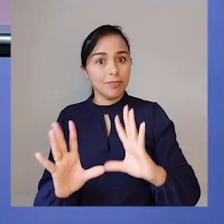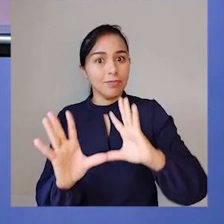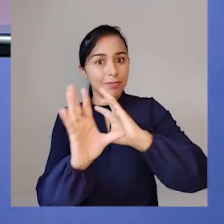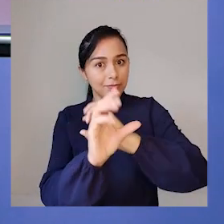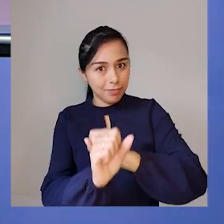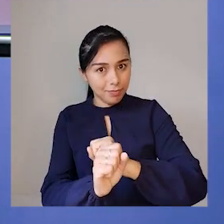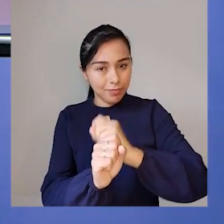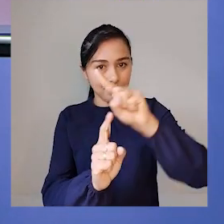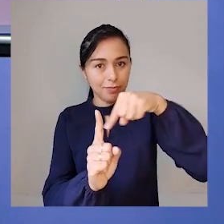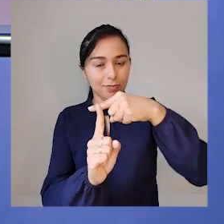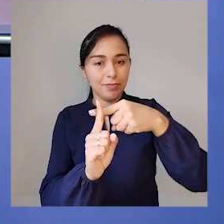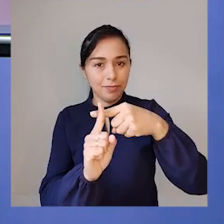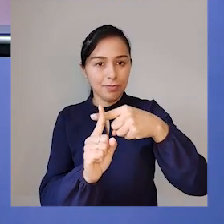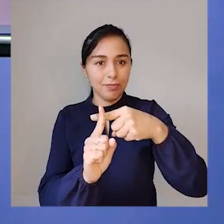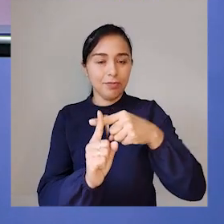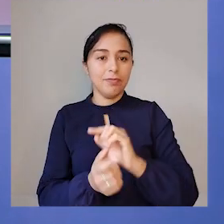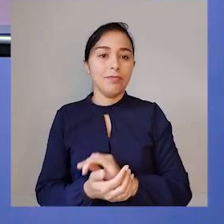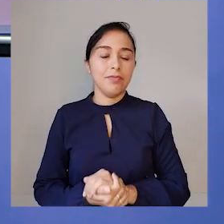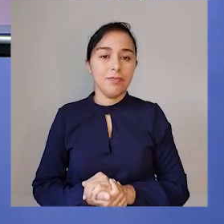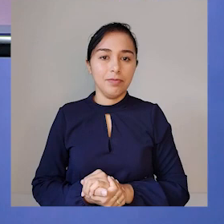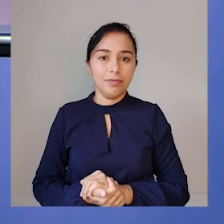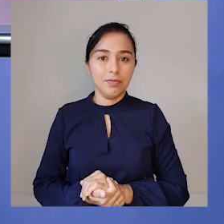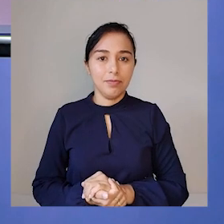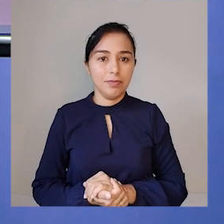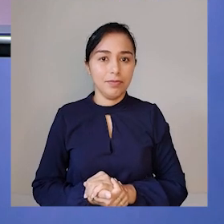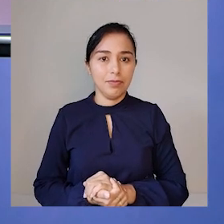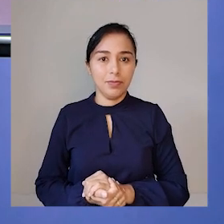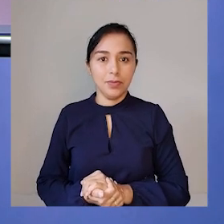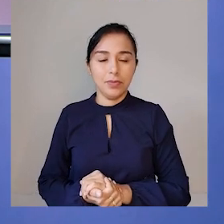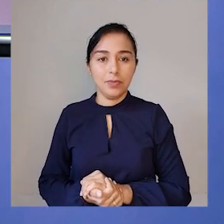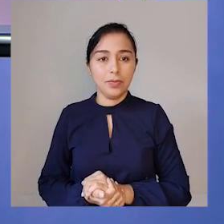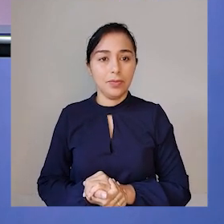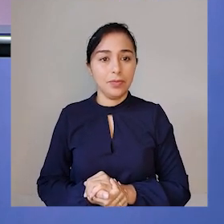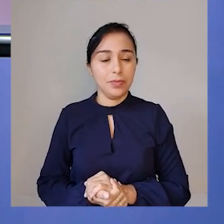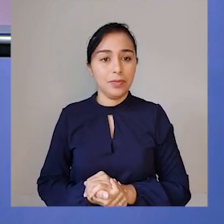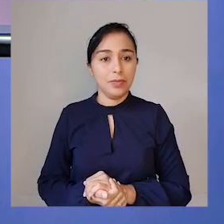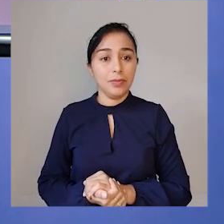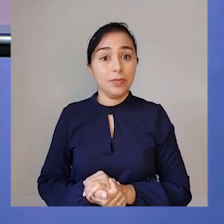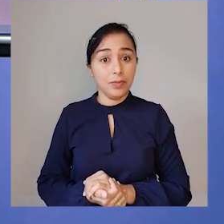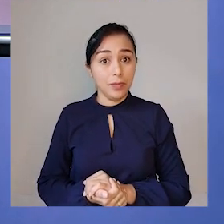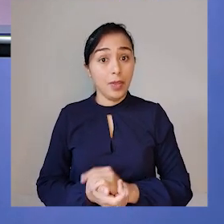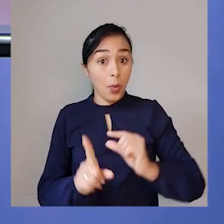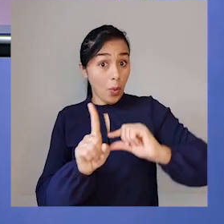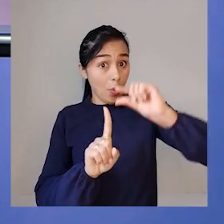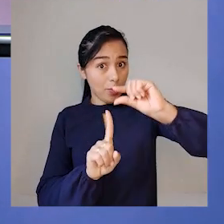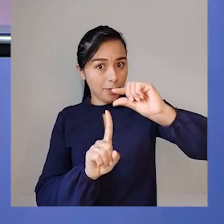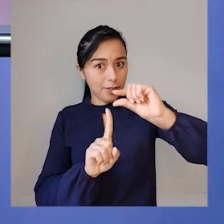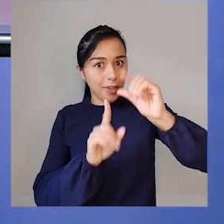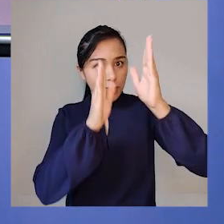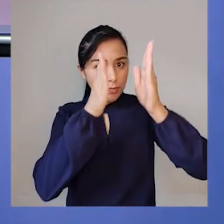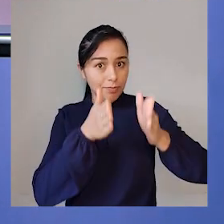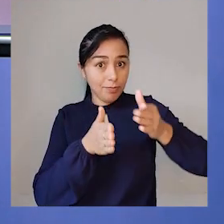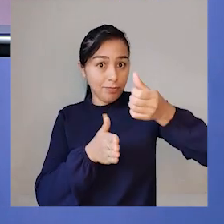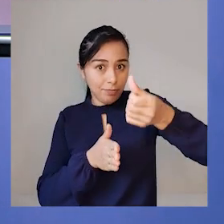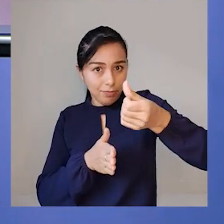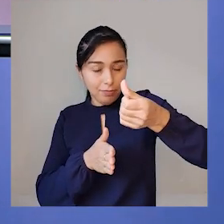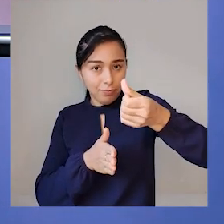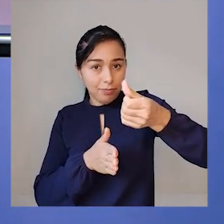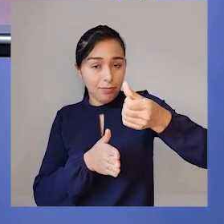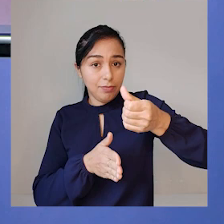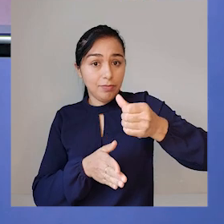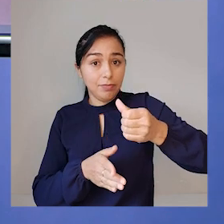a adição. Vamos formar aqui o algoritmo. Então, o 6 é a unidade, o 5